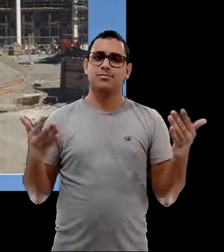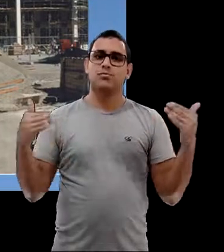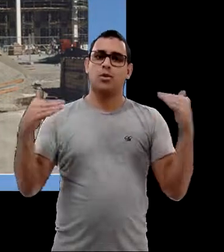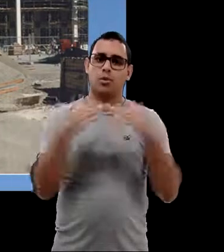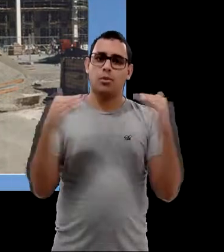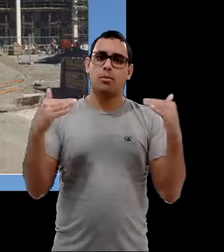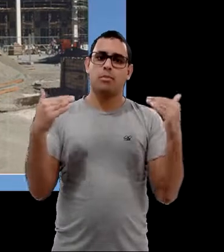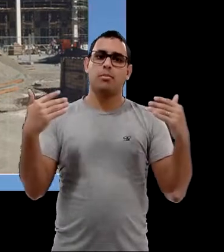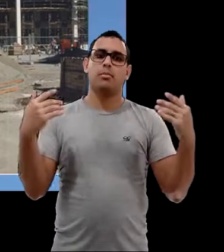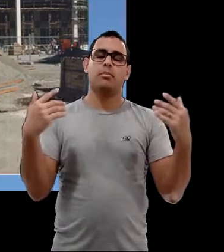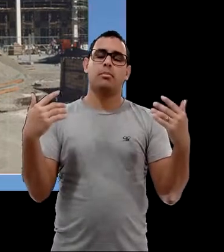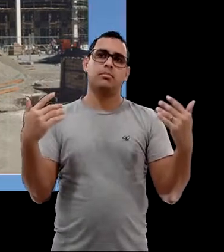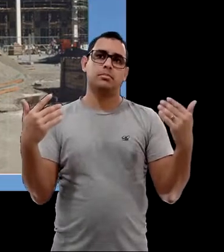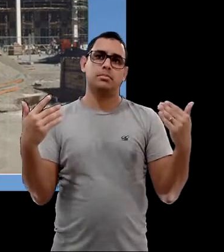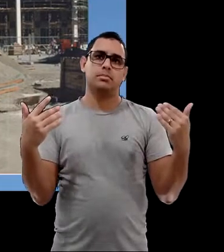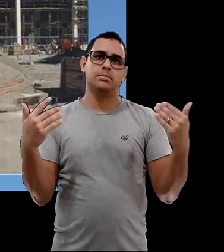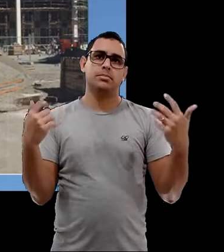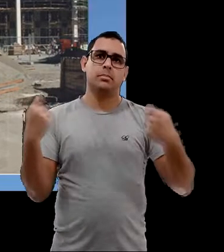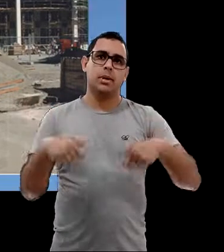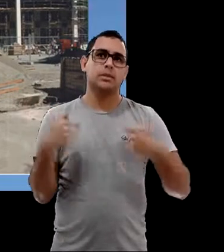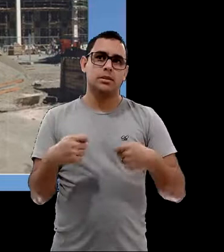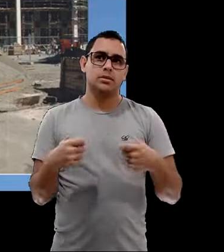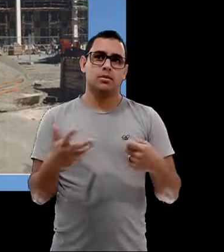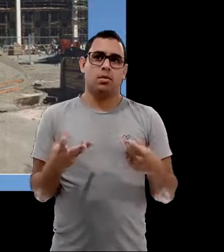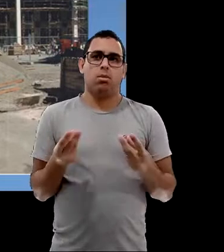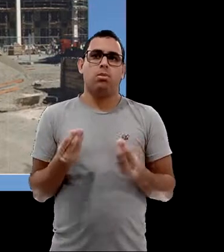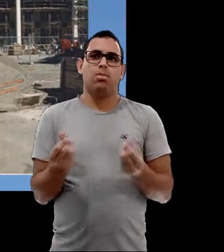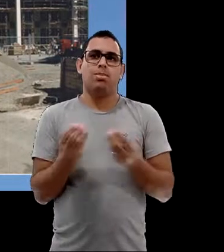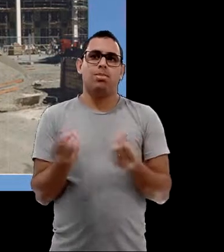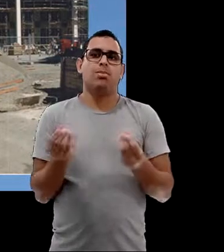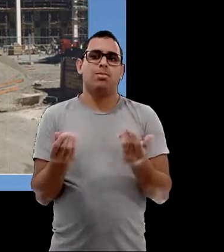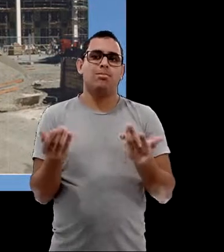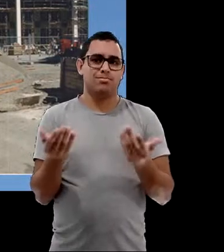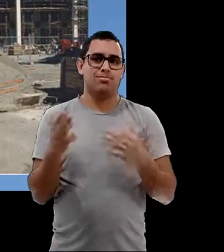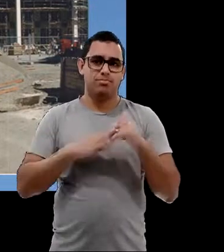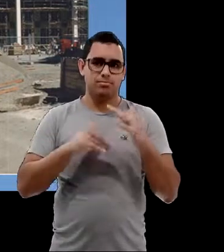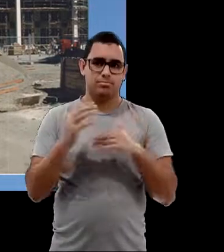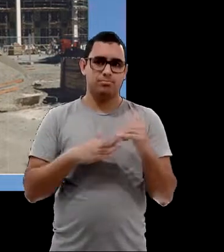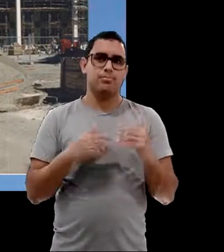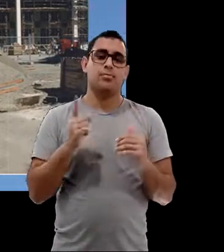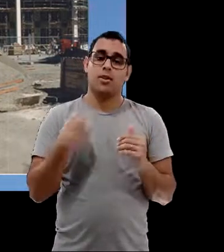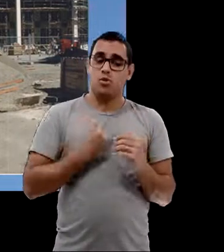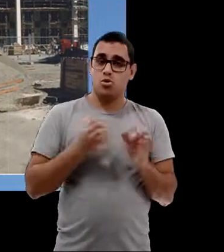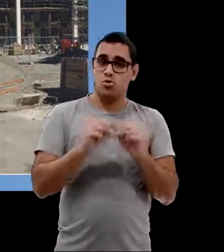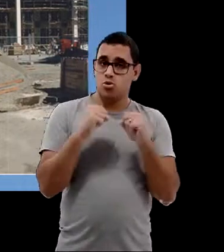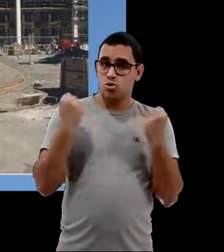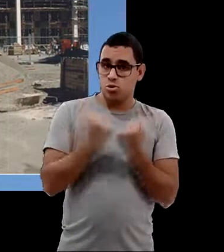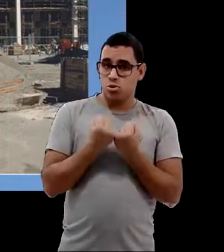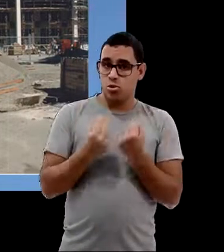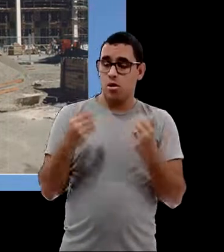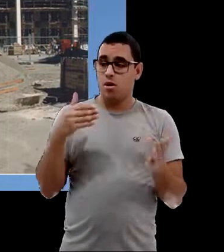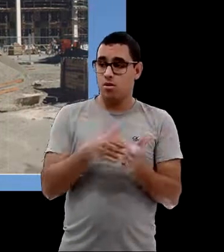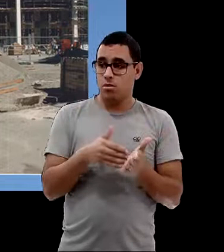de acordo com a essência da profissão. Mas na nossa